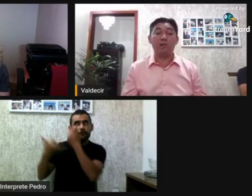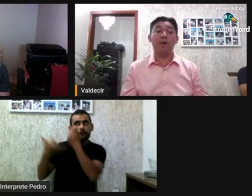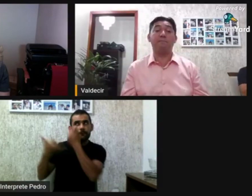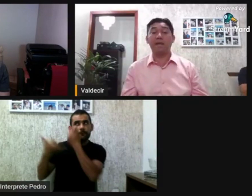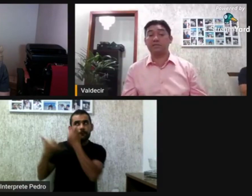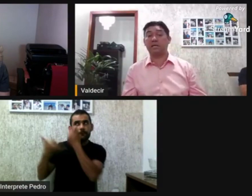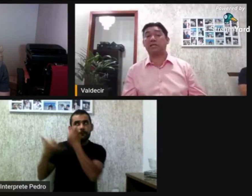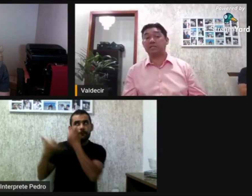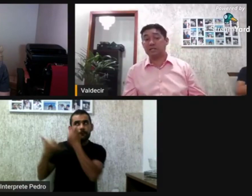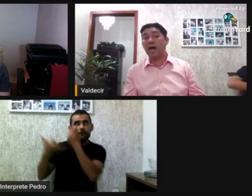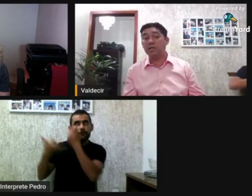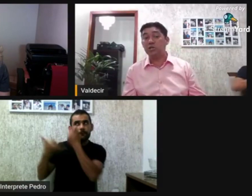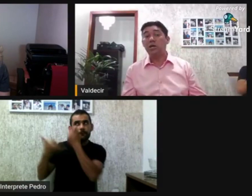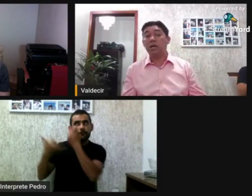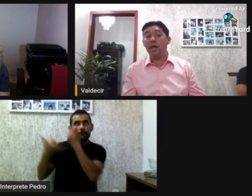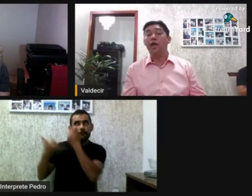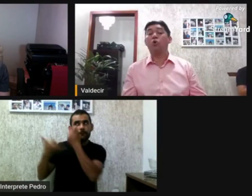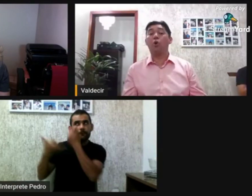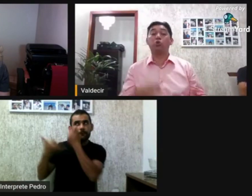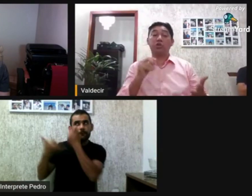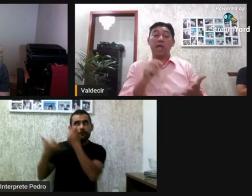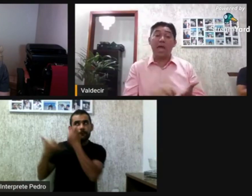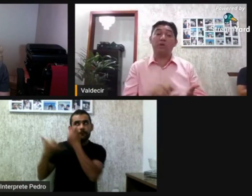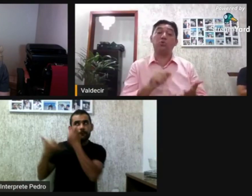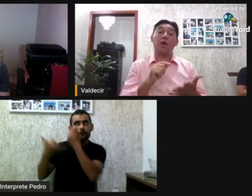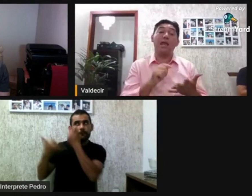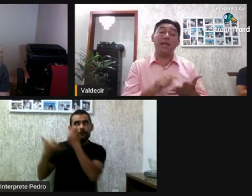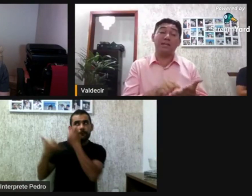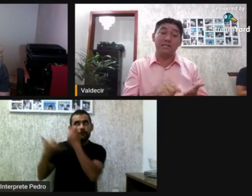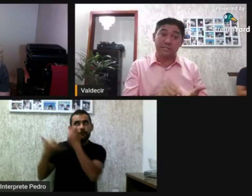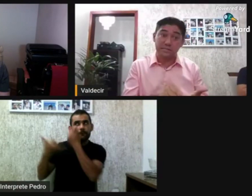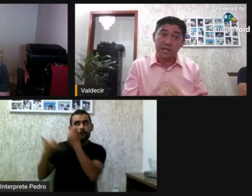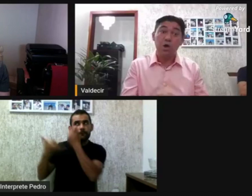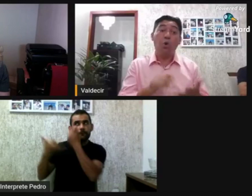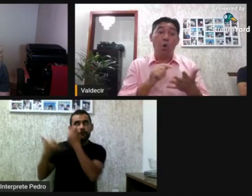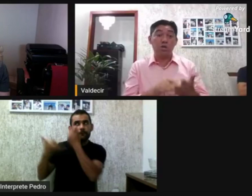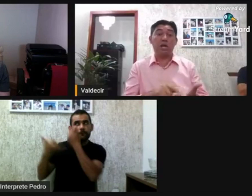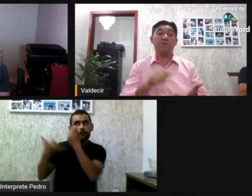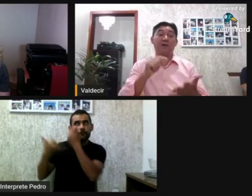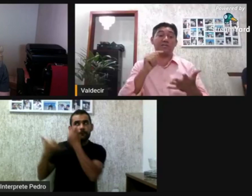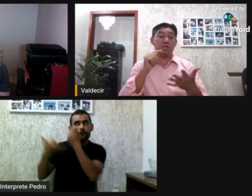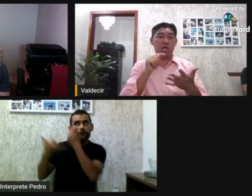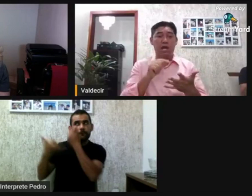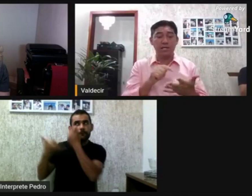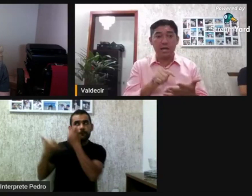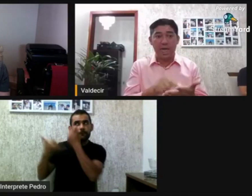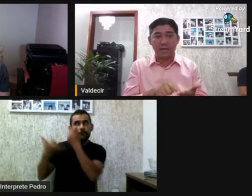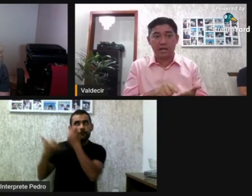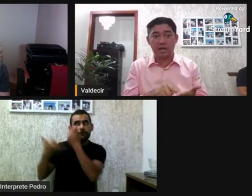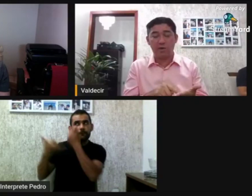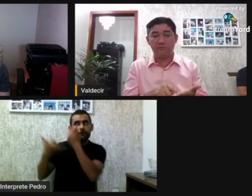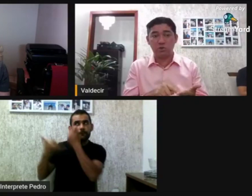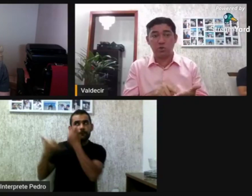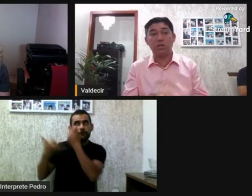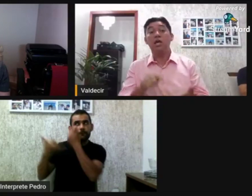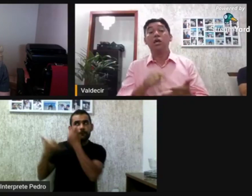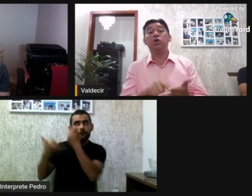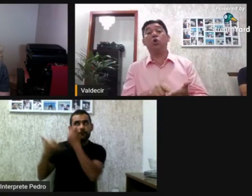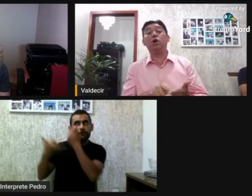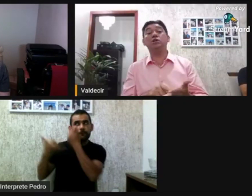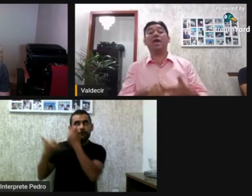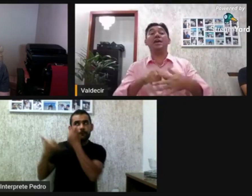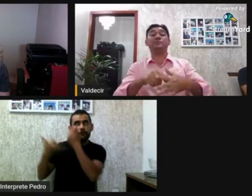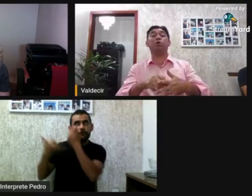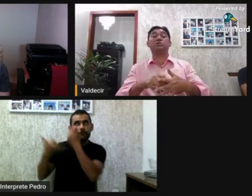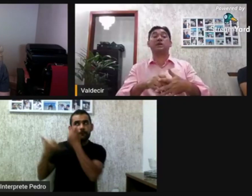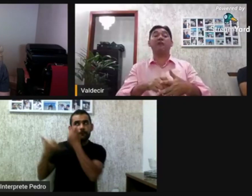para trabalhar numa empresa aqui da cidade, né? Como técnico eletricista. Hoje ele faz engenharia elétrica na UFSJ